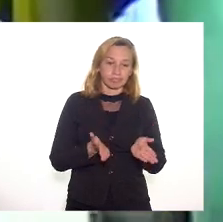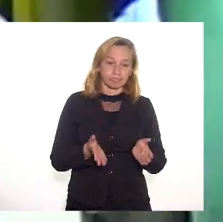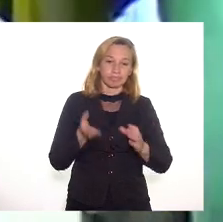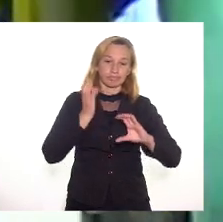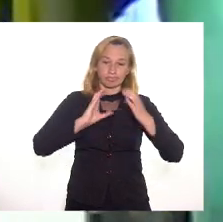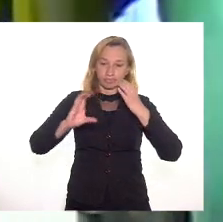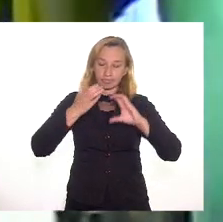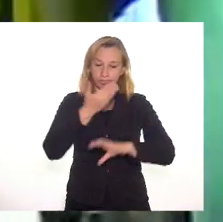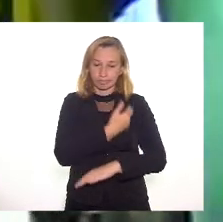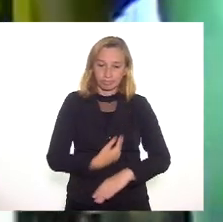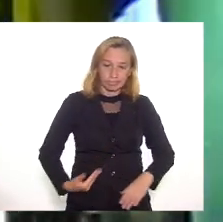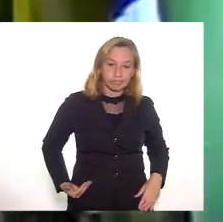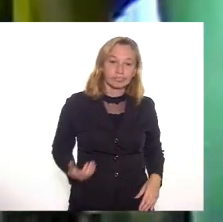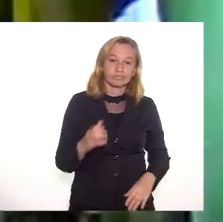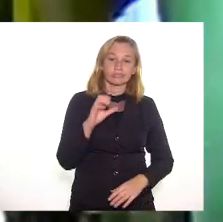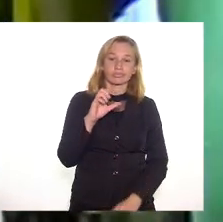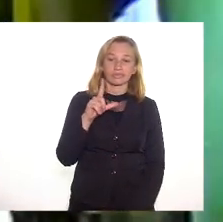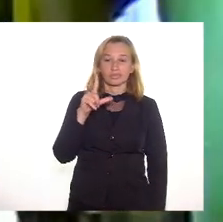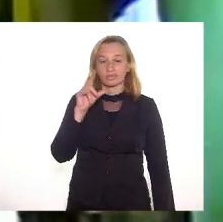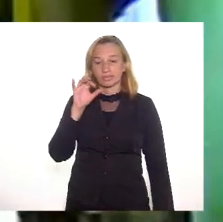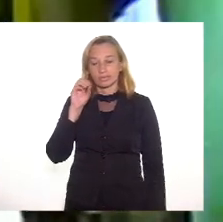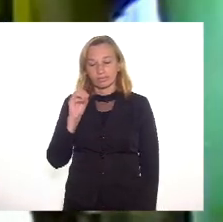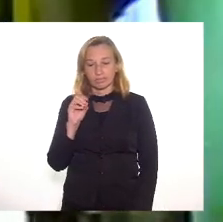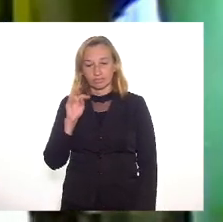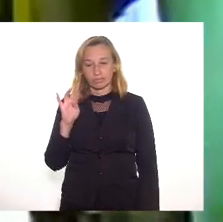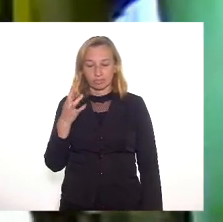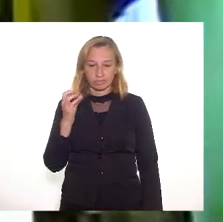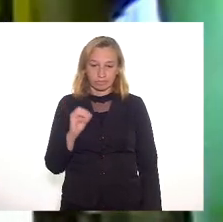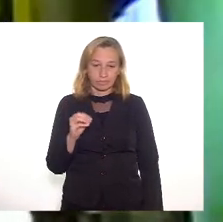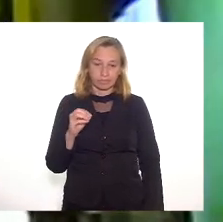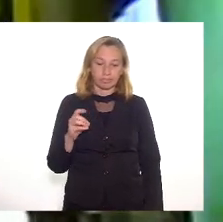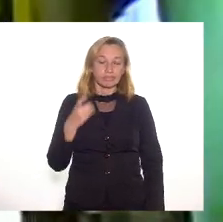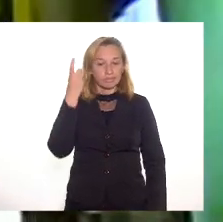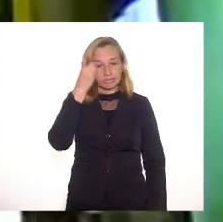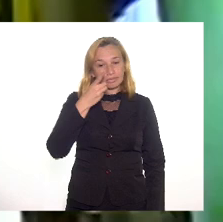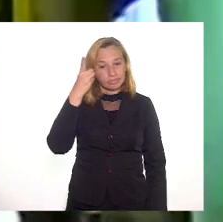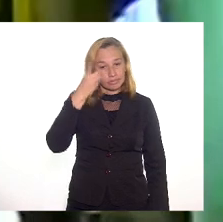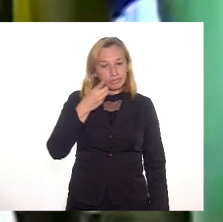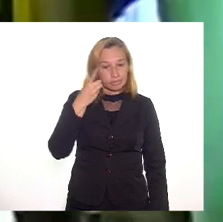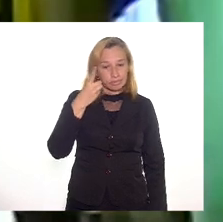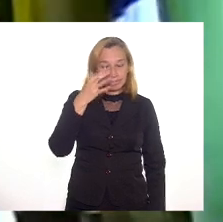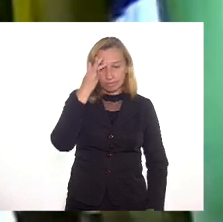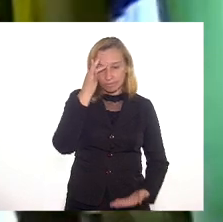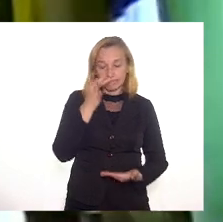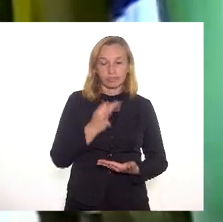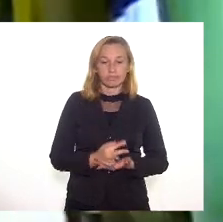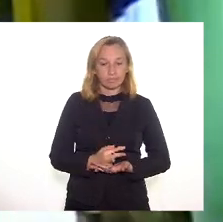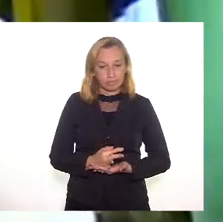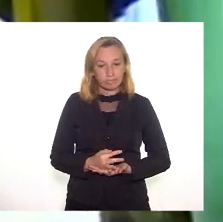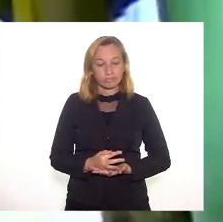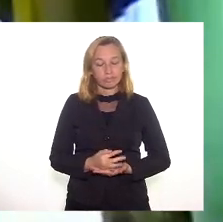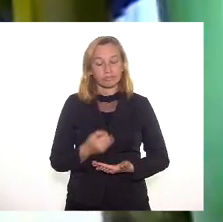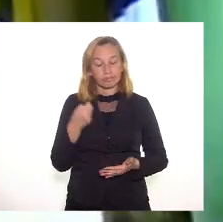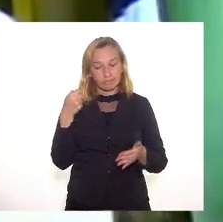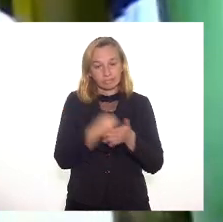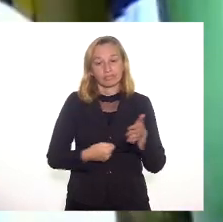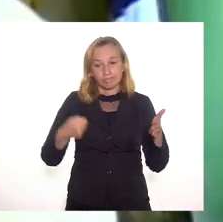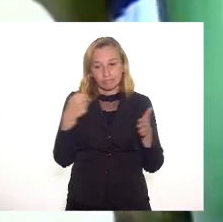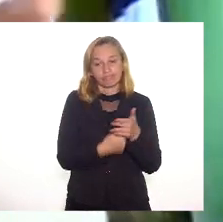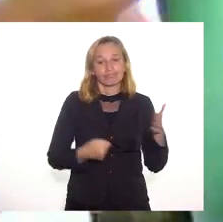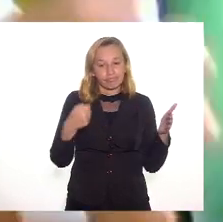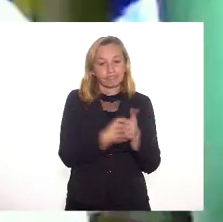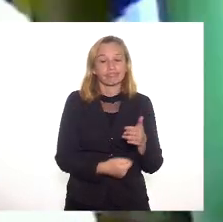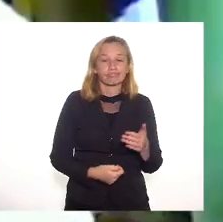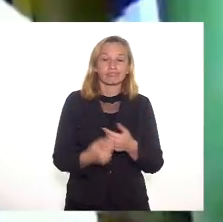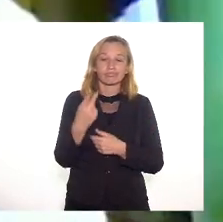cantor, governador, Cláudio Castro, parlamentares de boa fé que lutam pelo seu